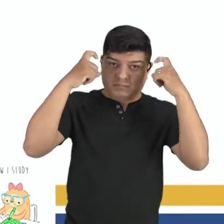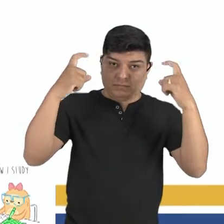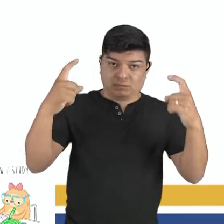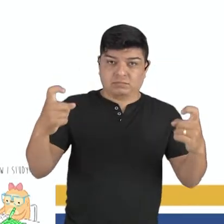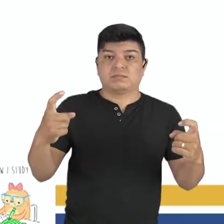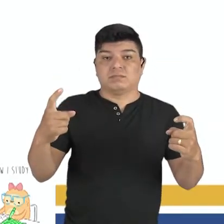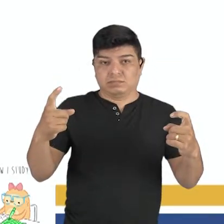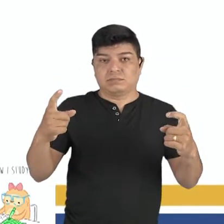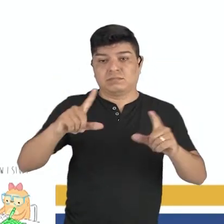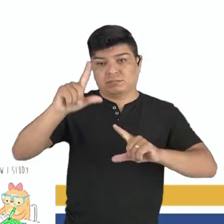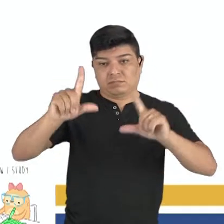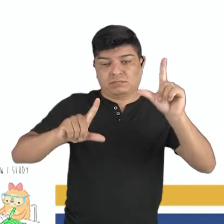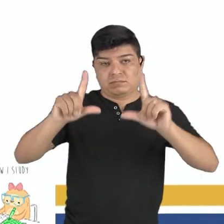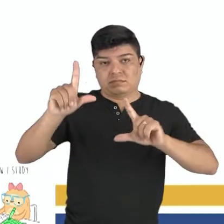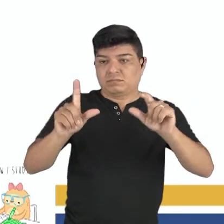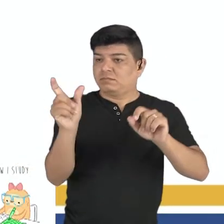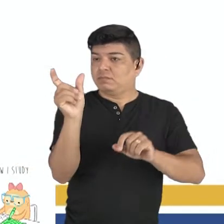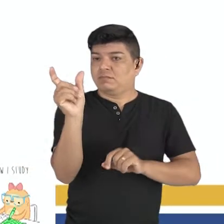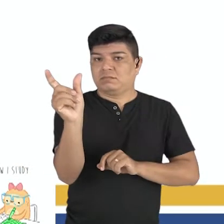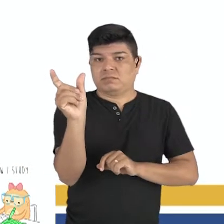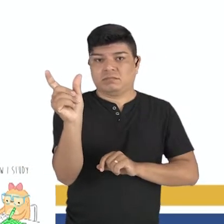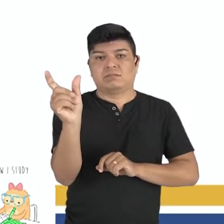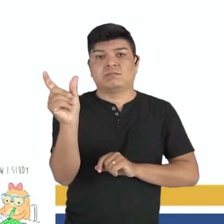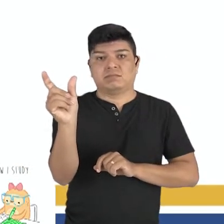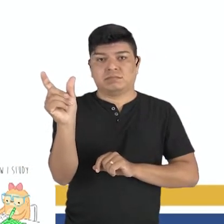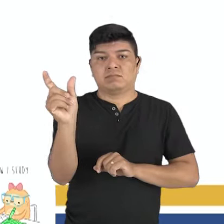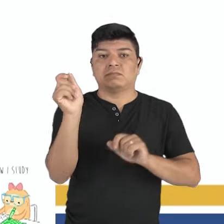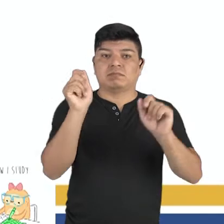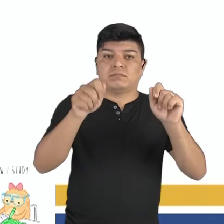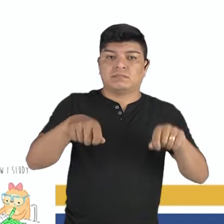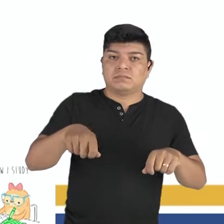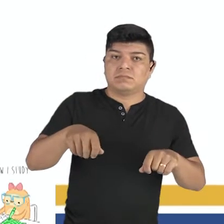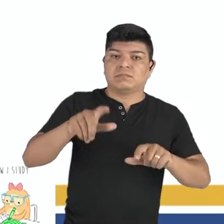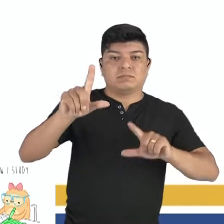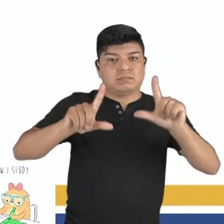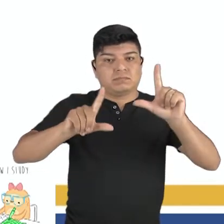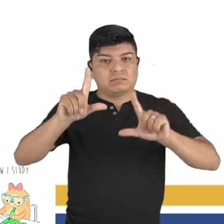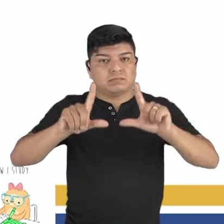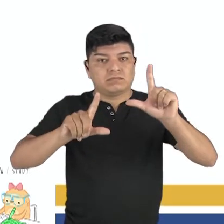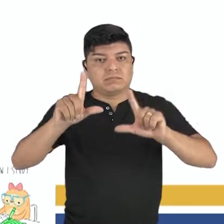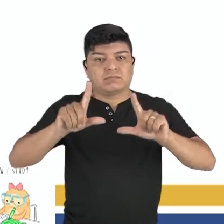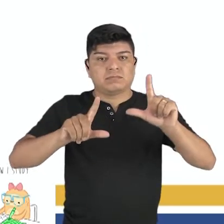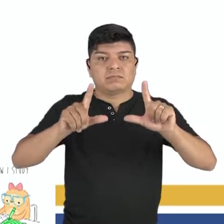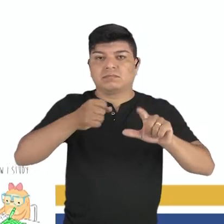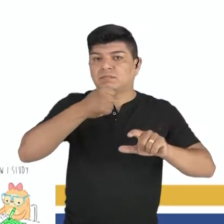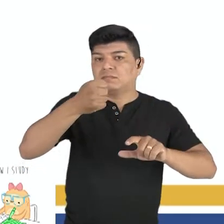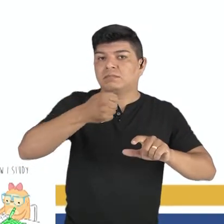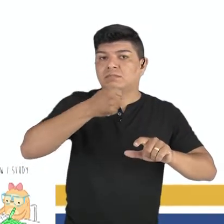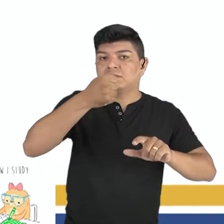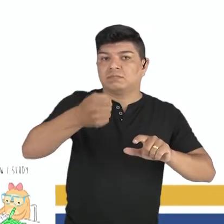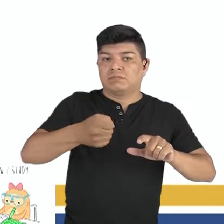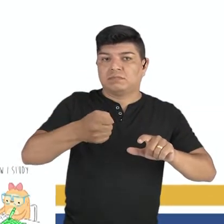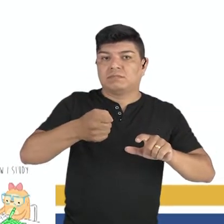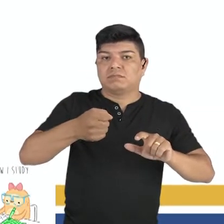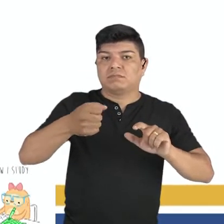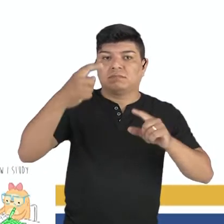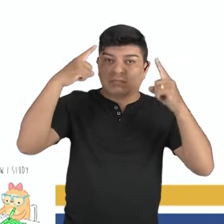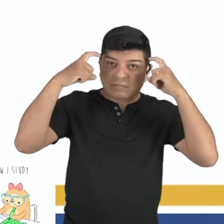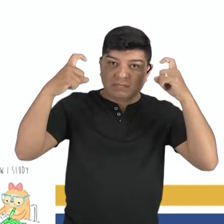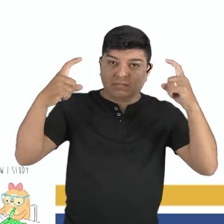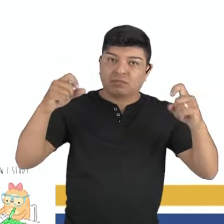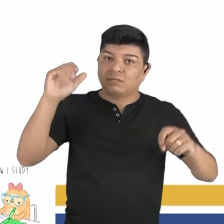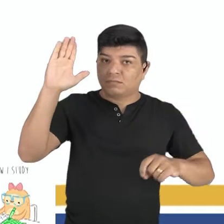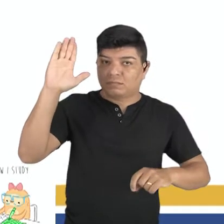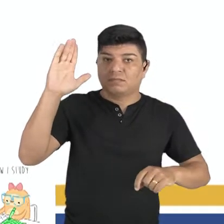da televisão, as palavras-chave poderiam ser televisão, programação e aumento da violência.